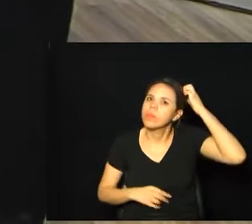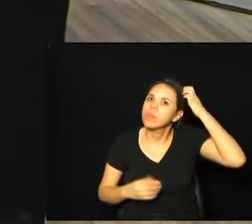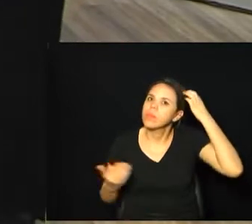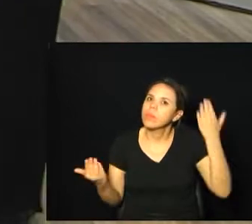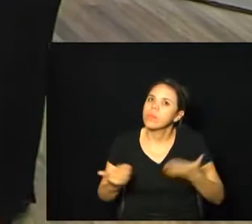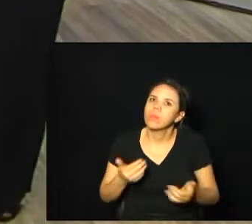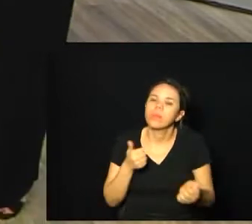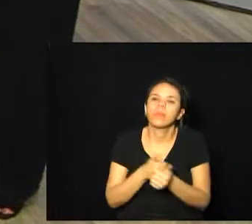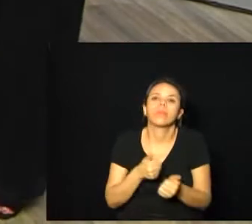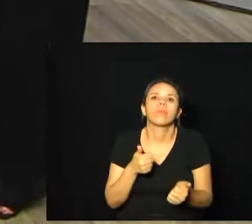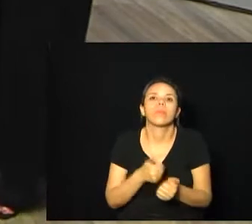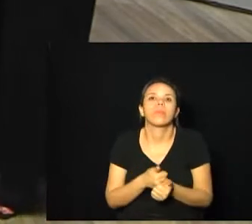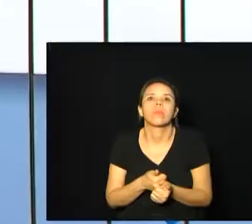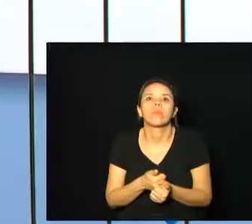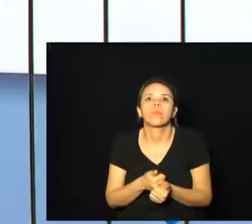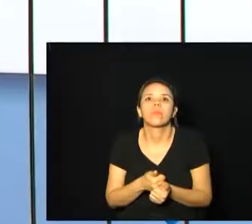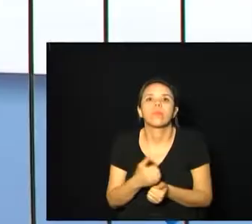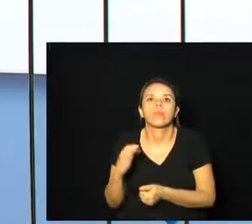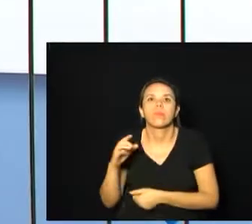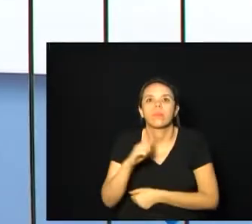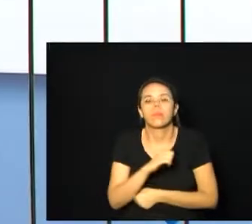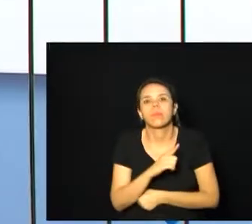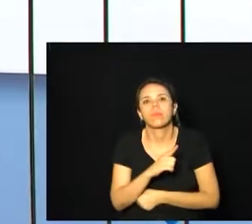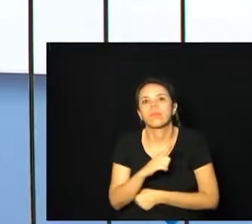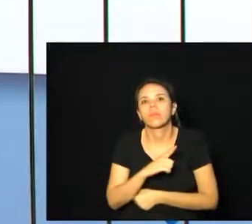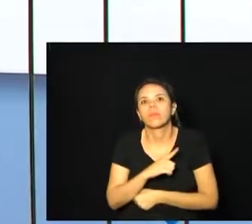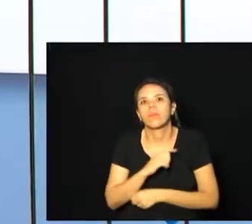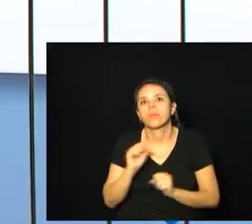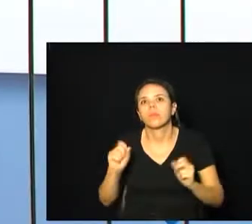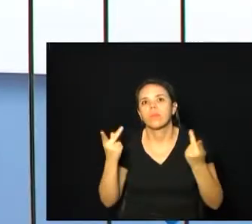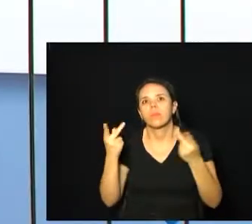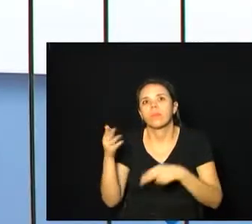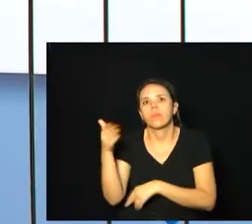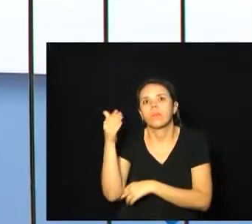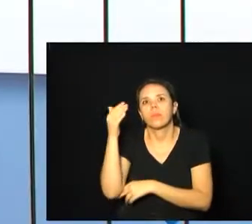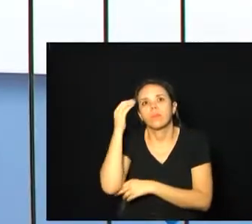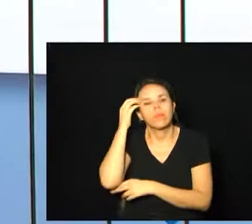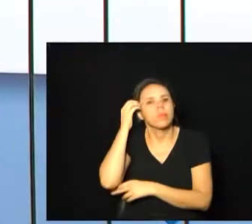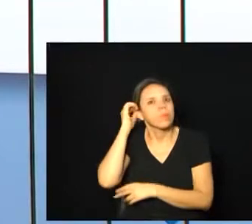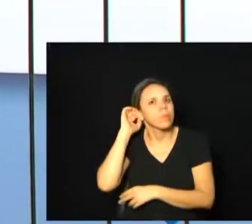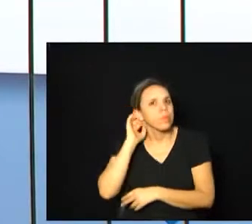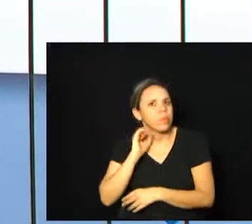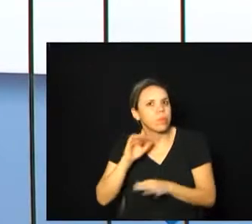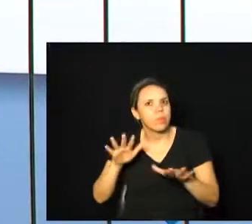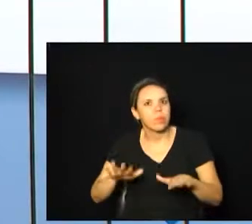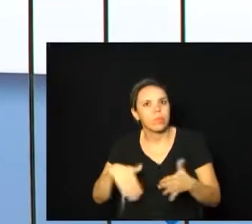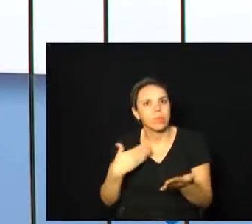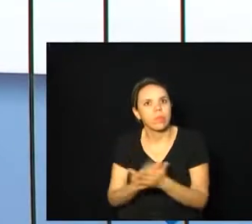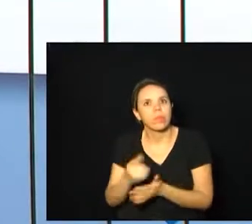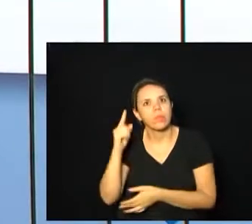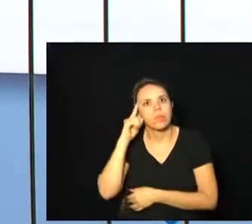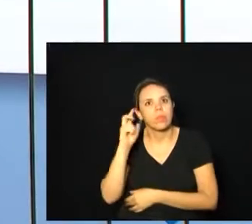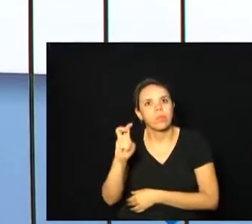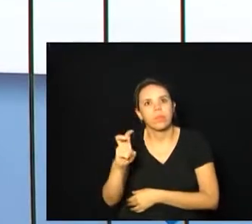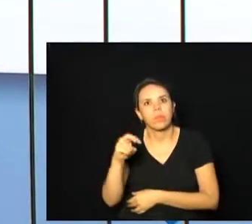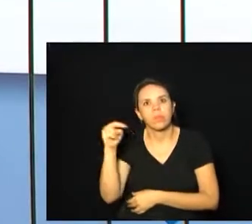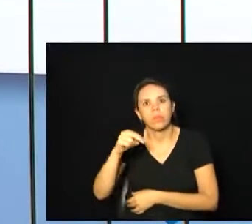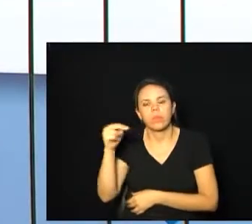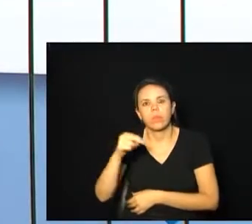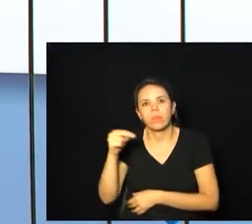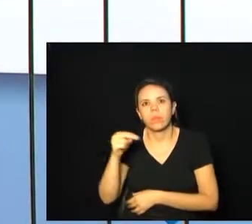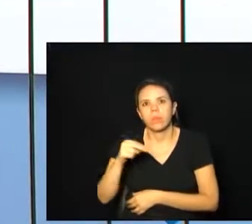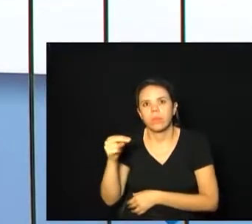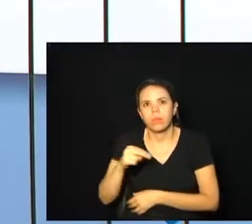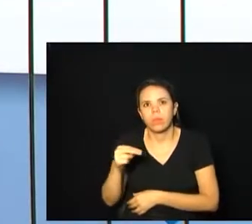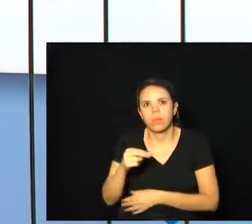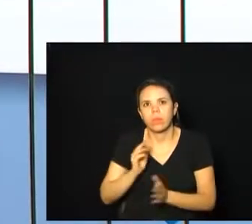ali pertinho do distrito do Campo Grande, no Shopping Parque das Bandeiras, e vai ficar lá até o dia 5 de novembro,